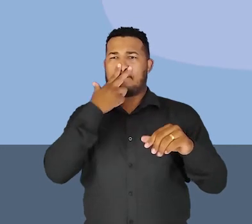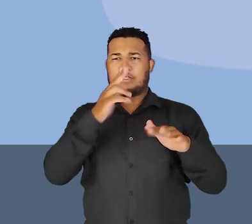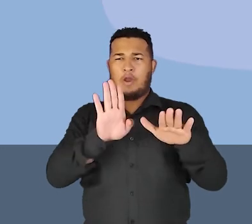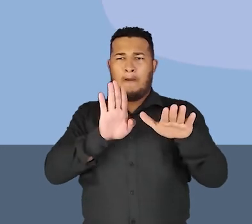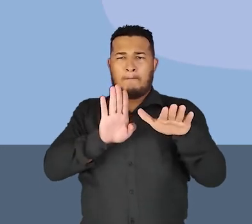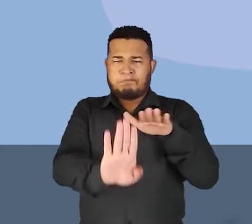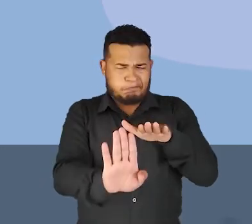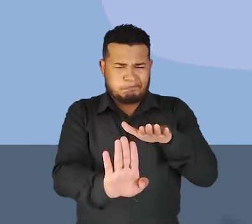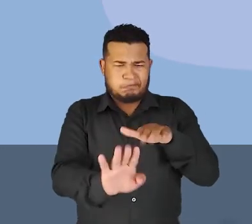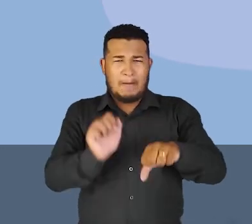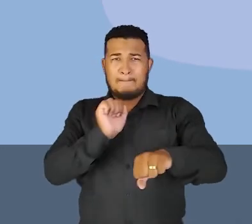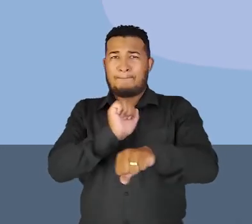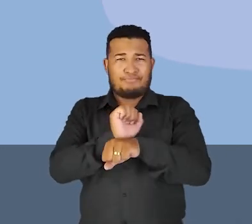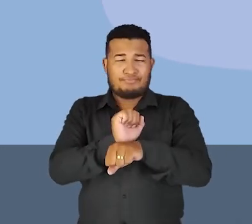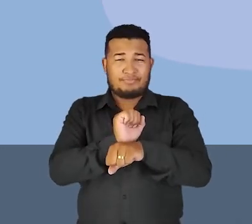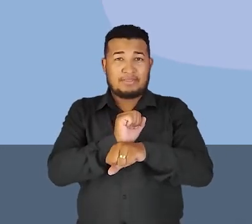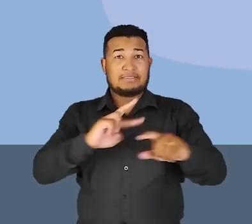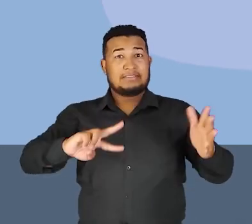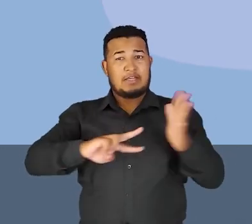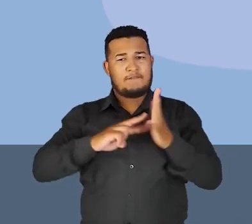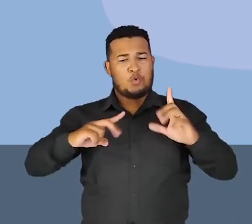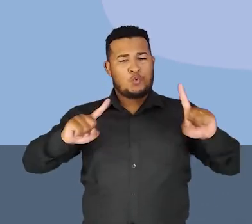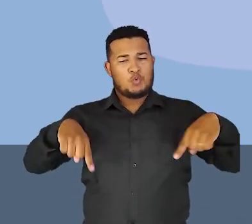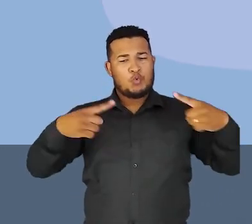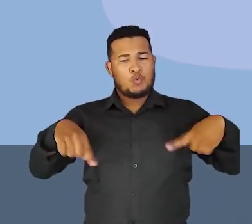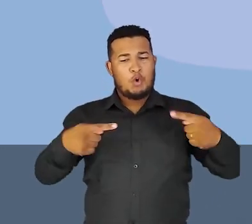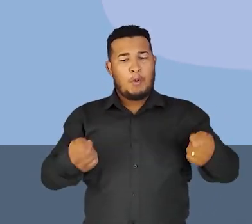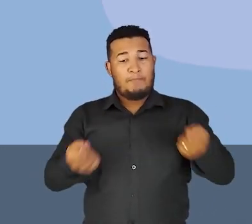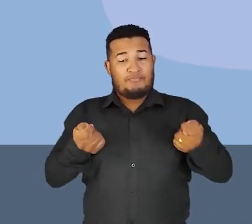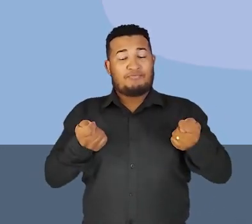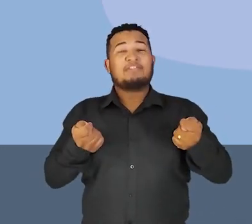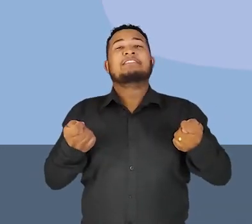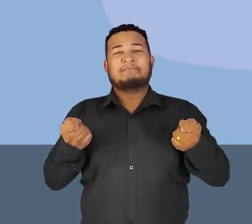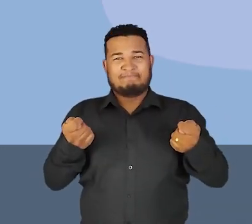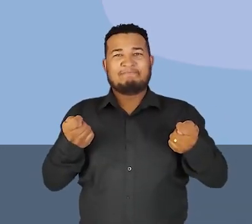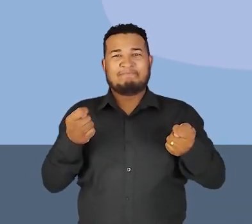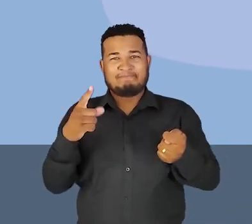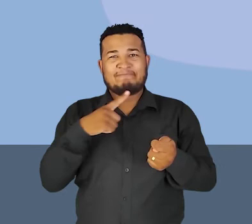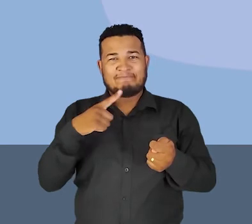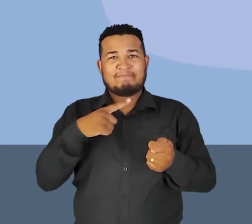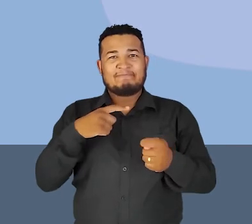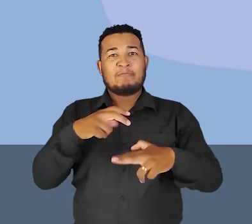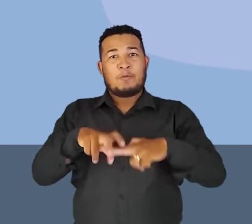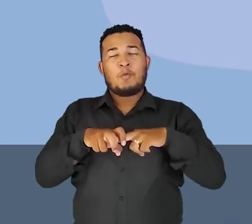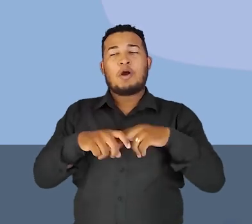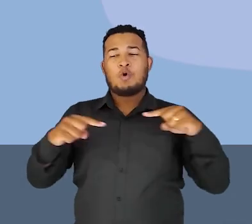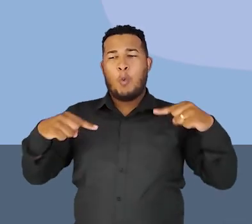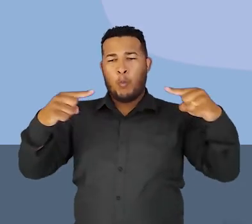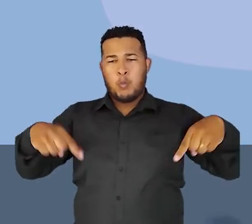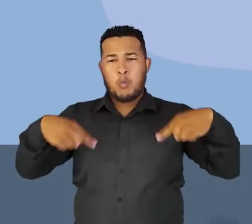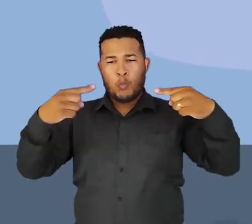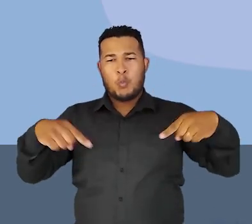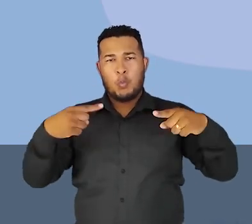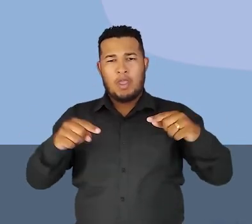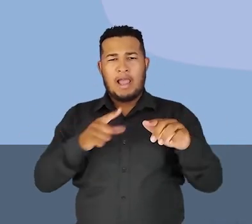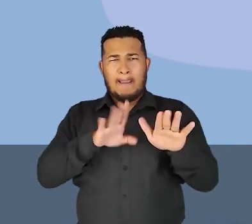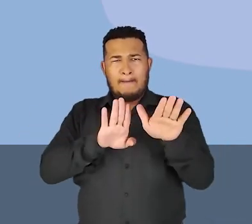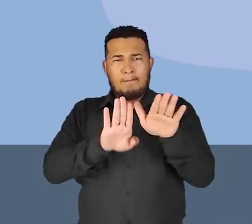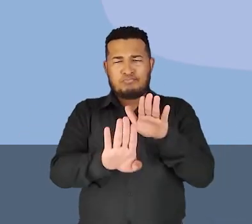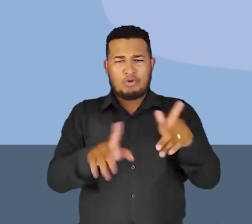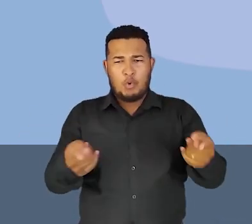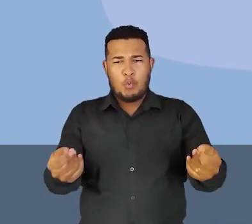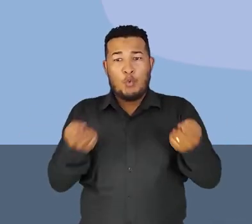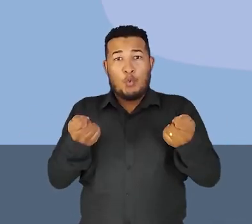freio, as pastilhas de freio vão interagir com o eixo do ônibus, então vai ter